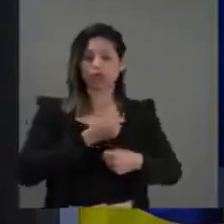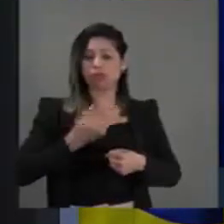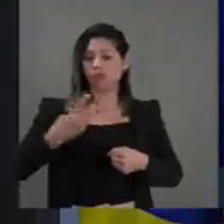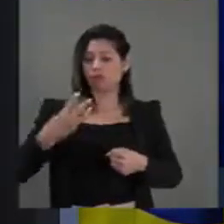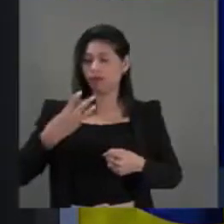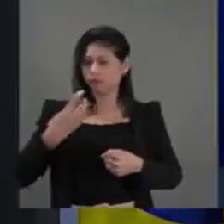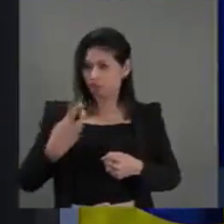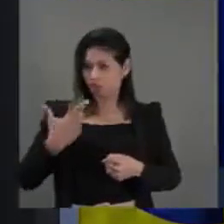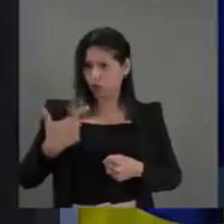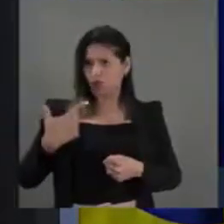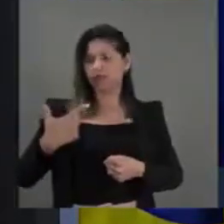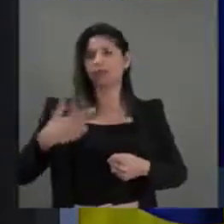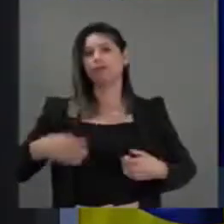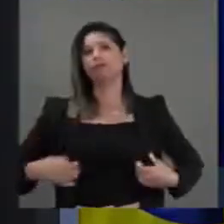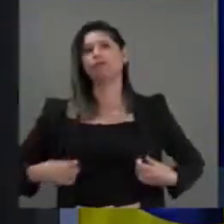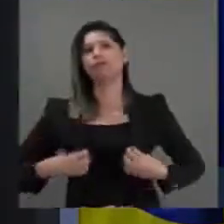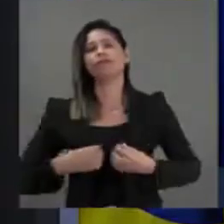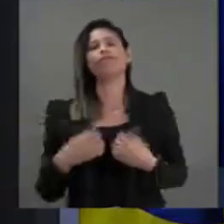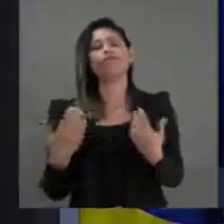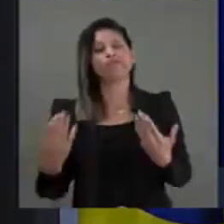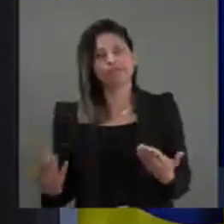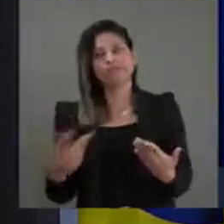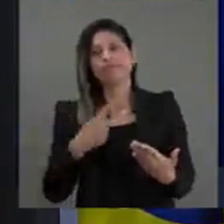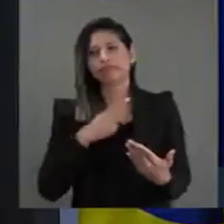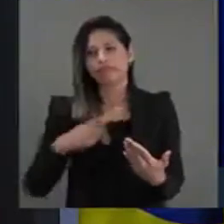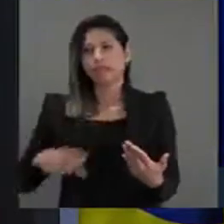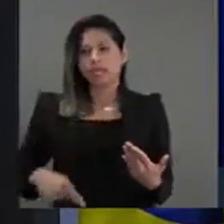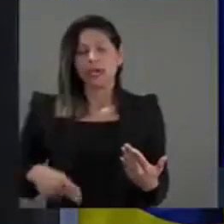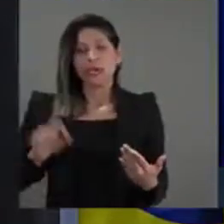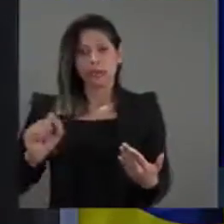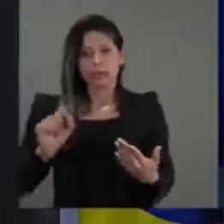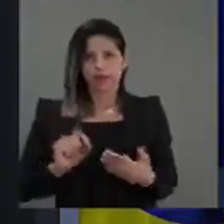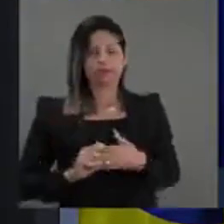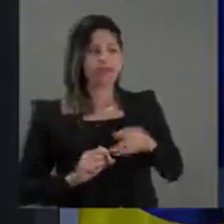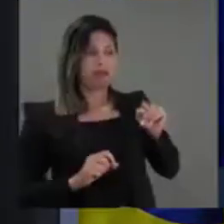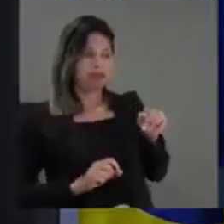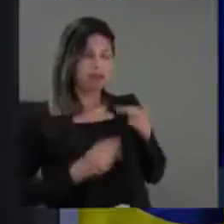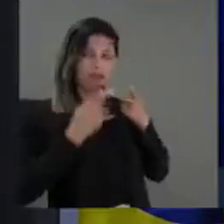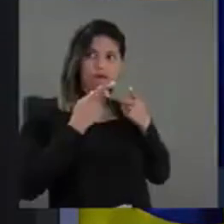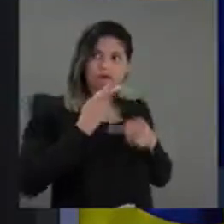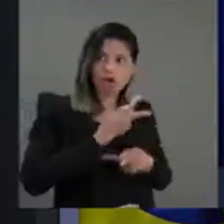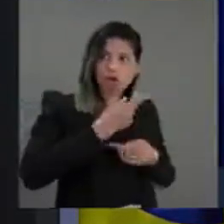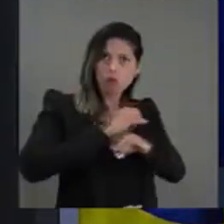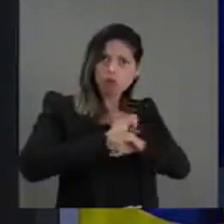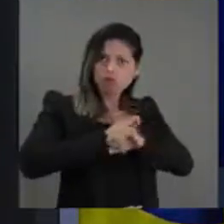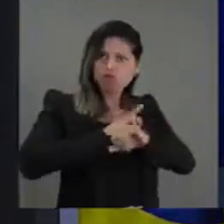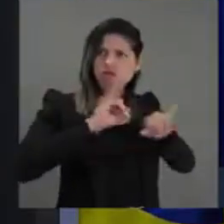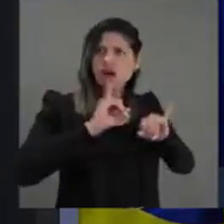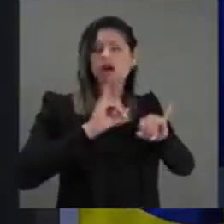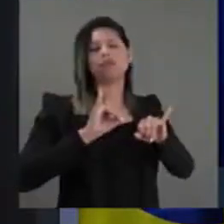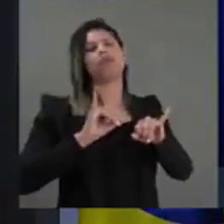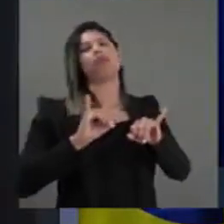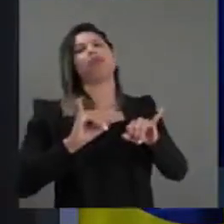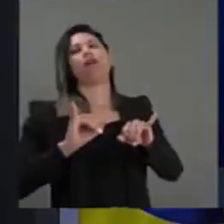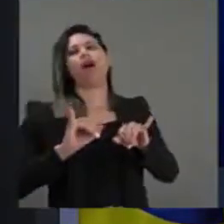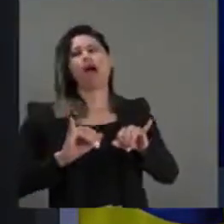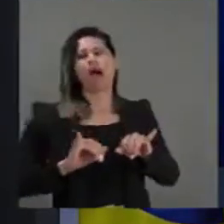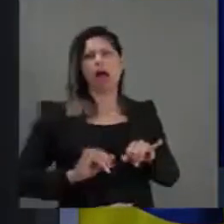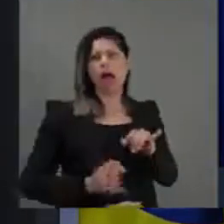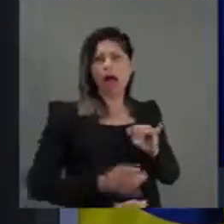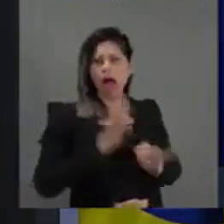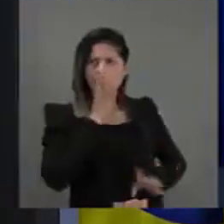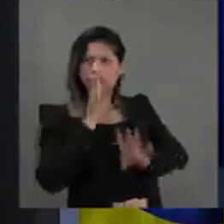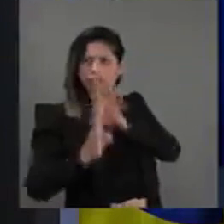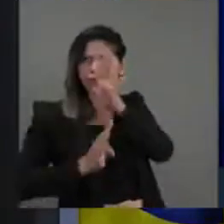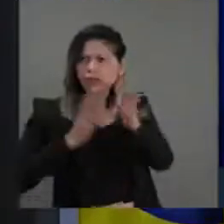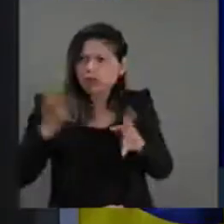Olha, senhor presidente, essa denúncia de Ciro Gomes não é uma acusação qualquer. Além de